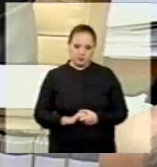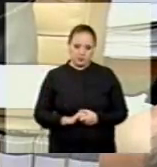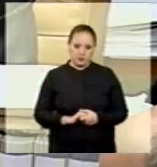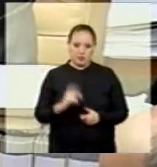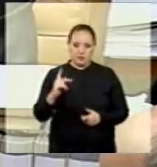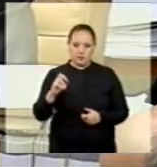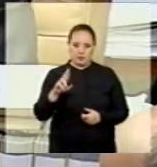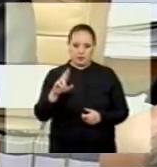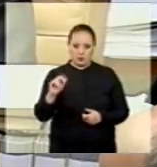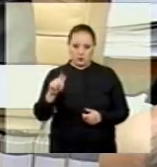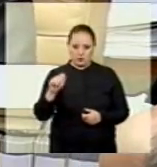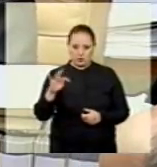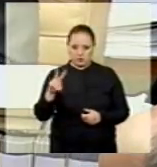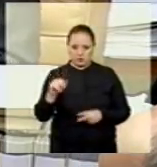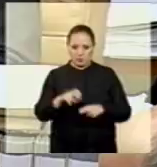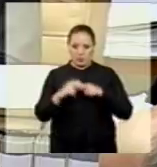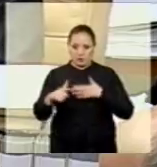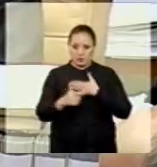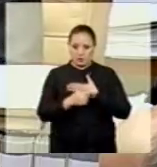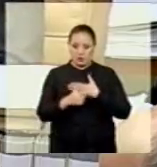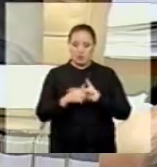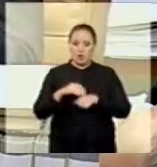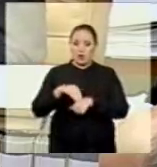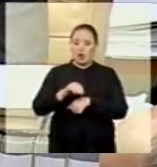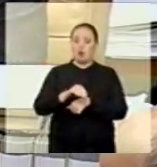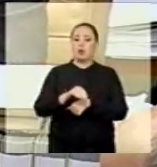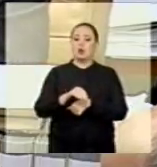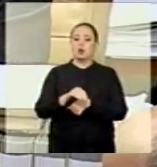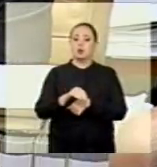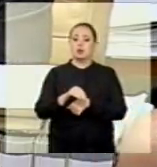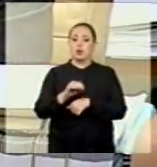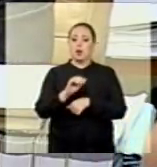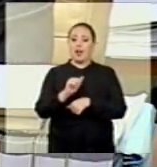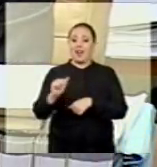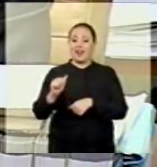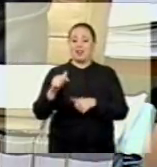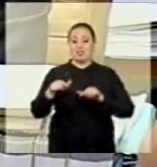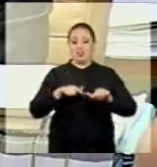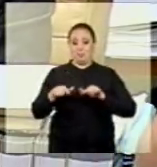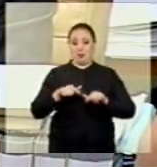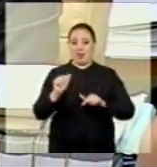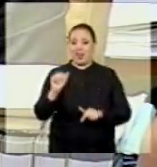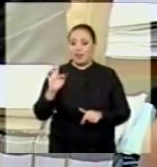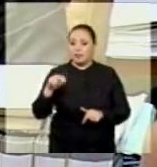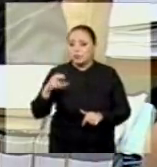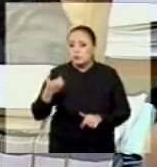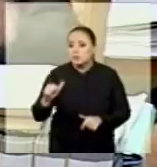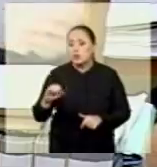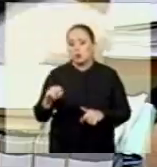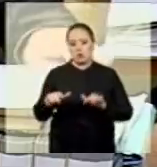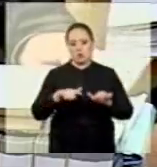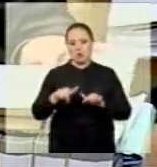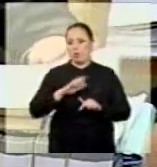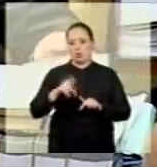em razão da função é concedida em obséquio à função a que é inerente e não